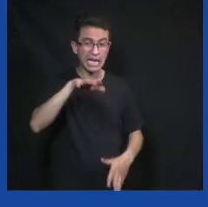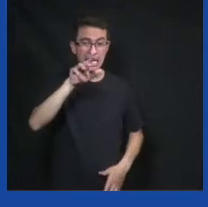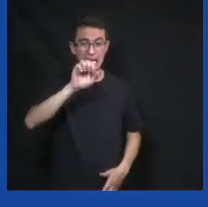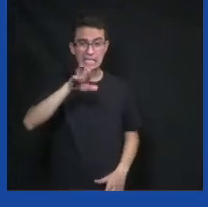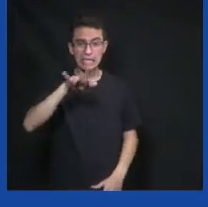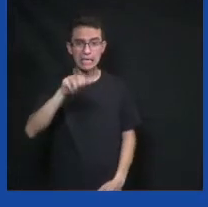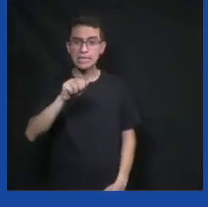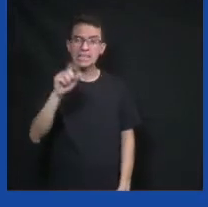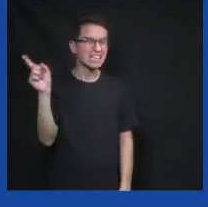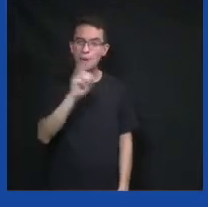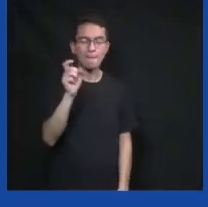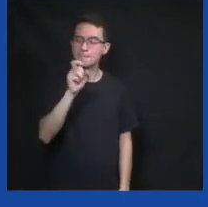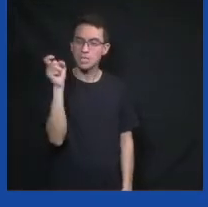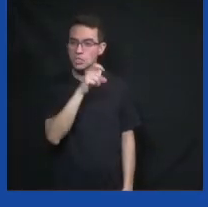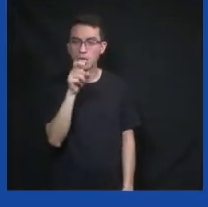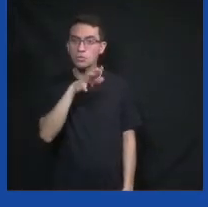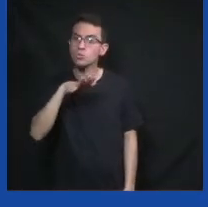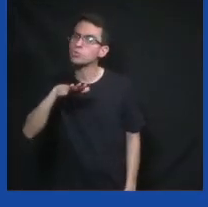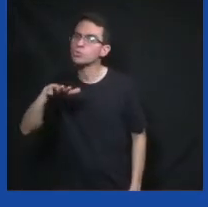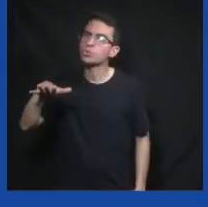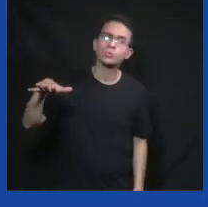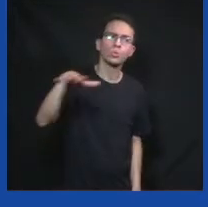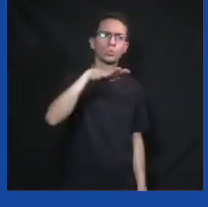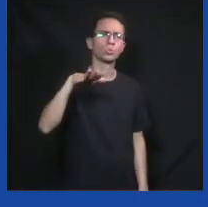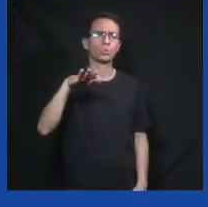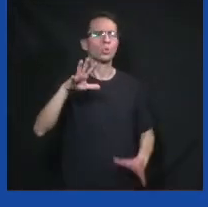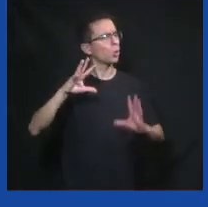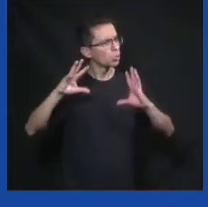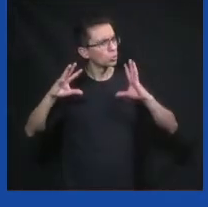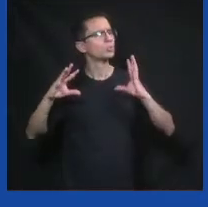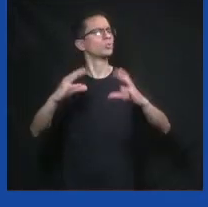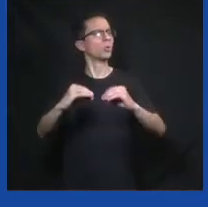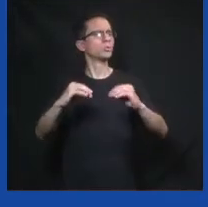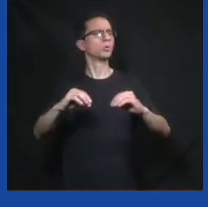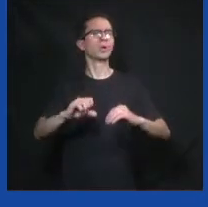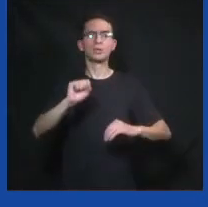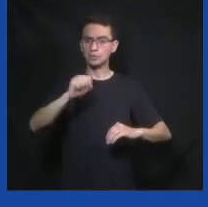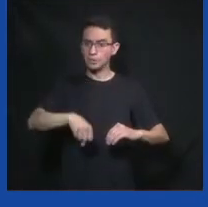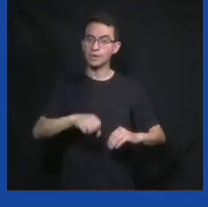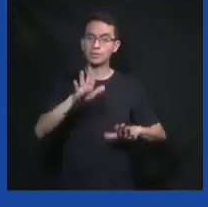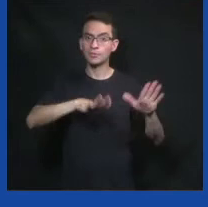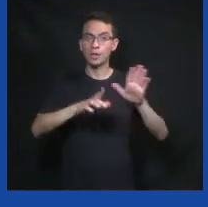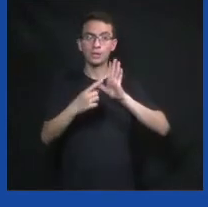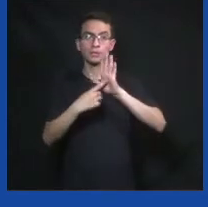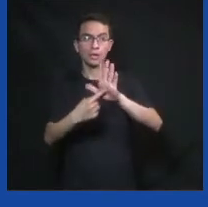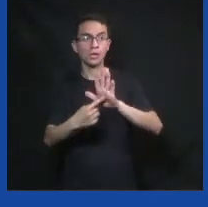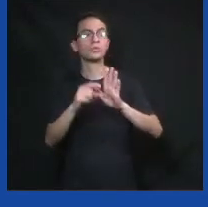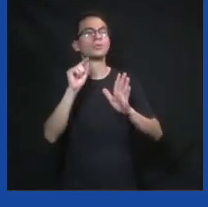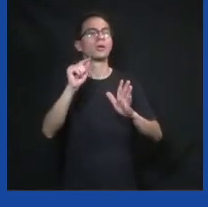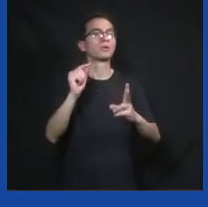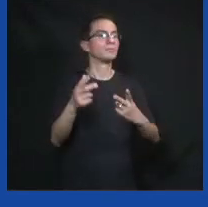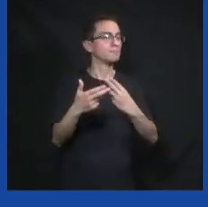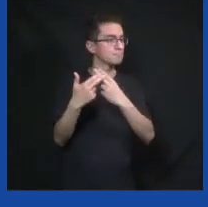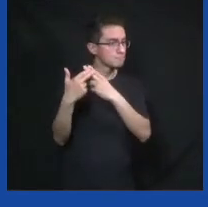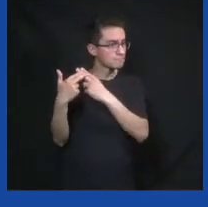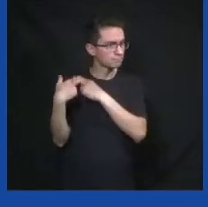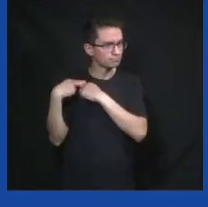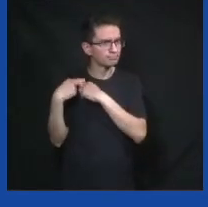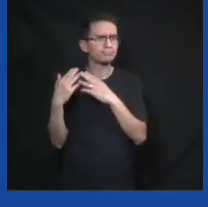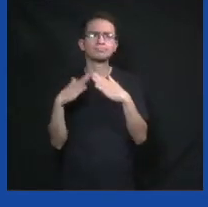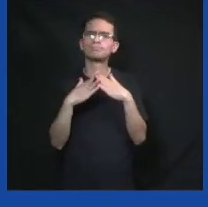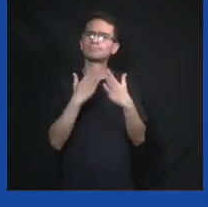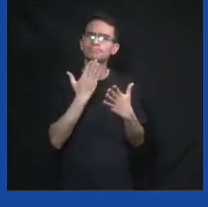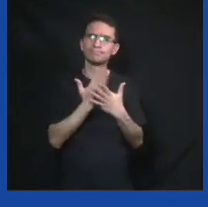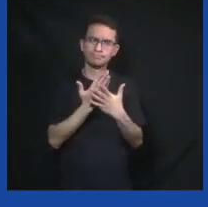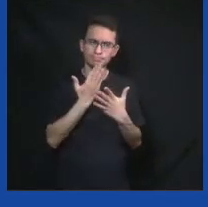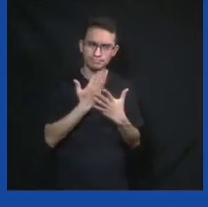em todos os pontos do espectro ideológico, levando muitas vezes de forma irresponsável isso para dentro da sala de aula.